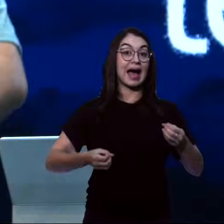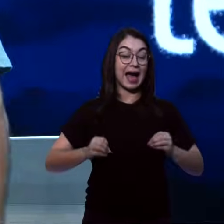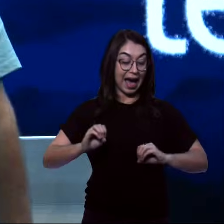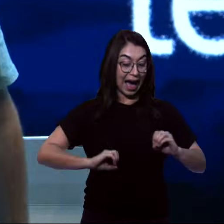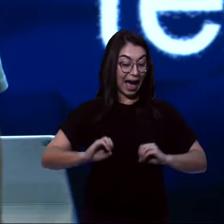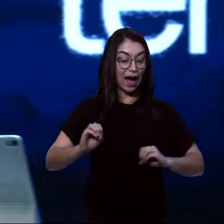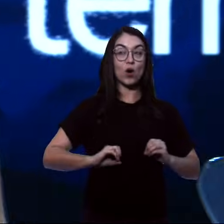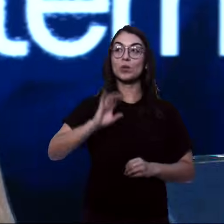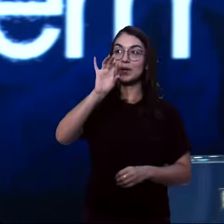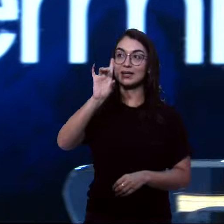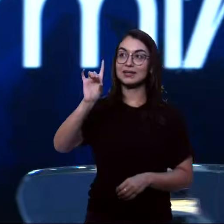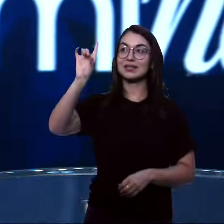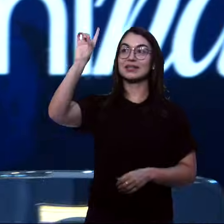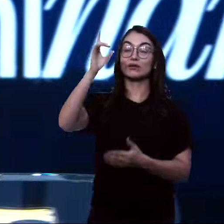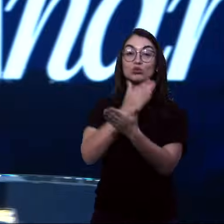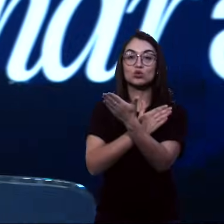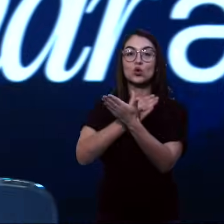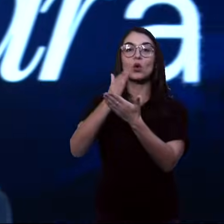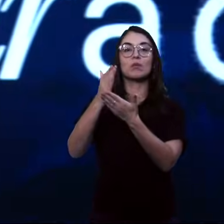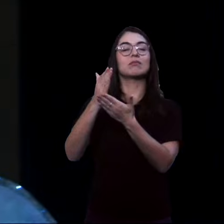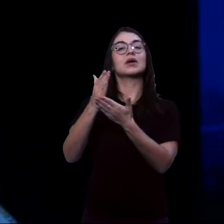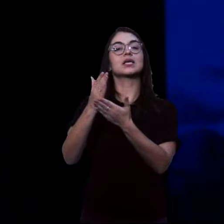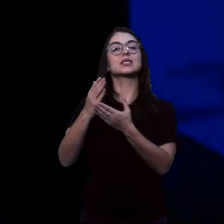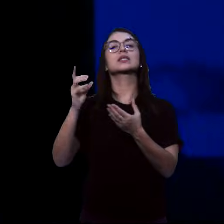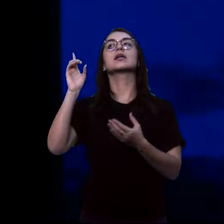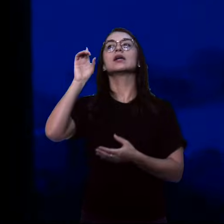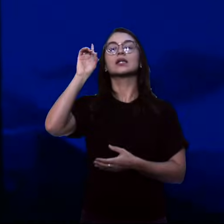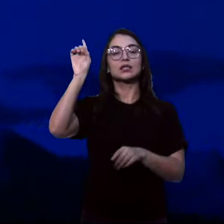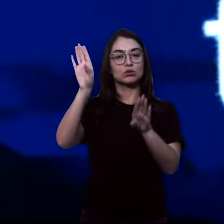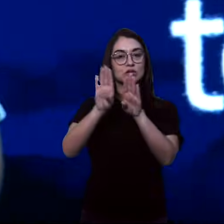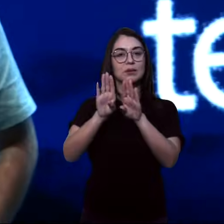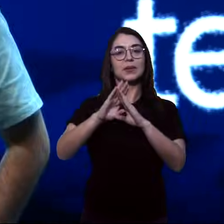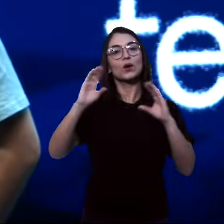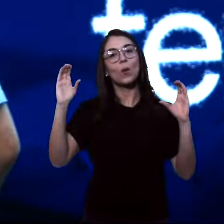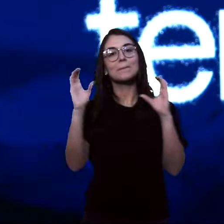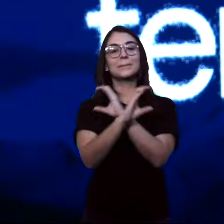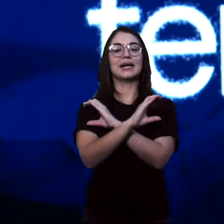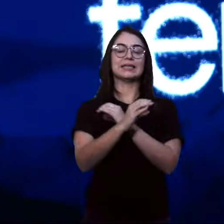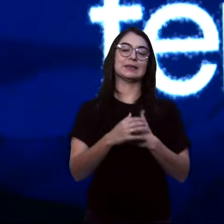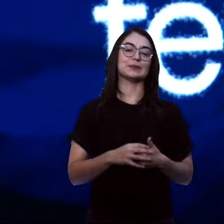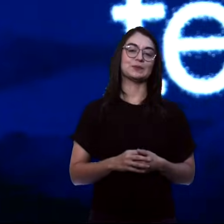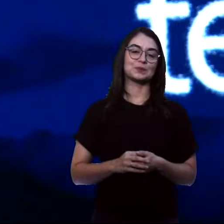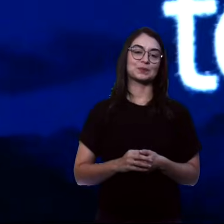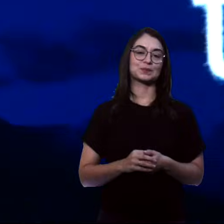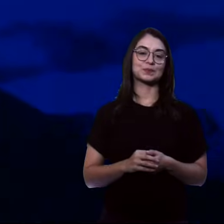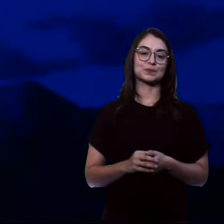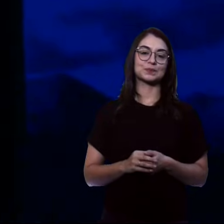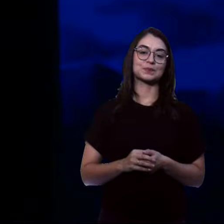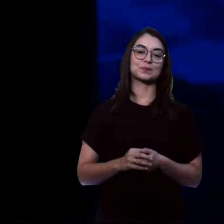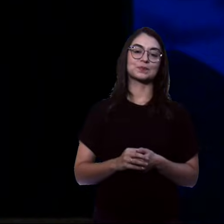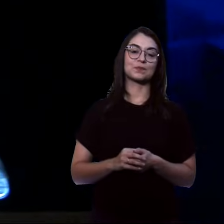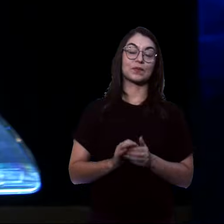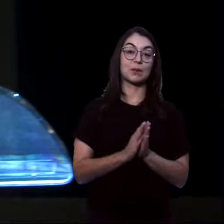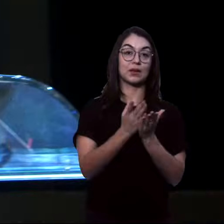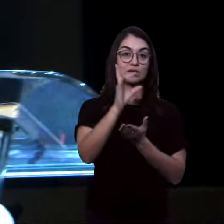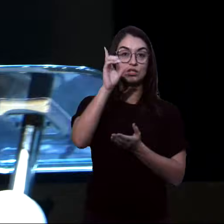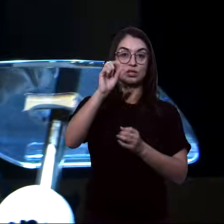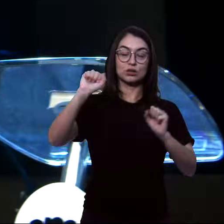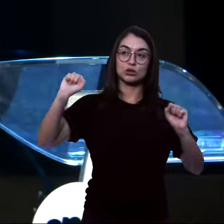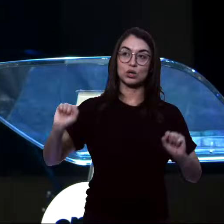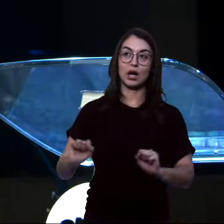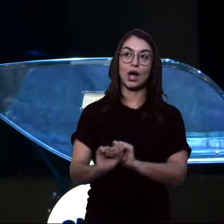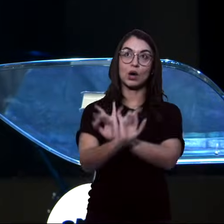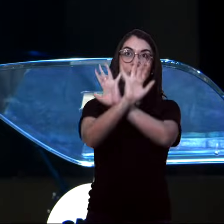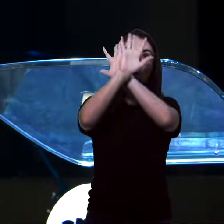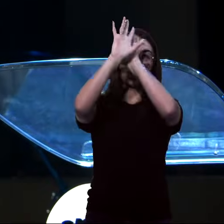Ele termina. E é interessante que a Bíblia fala que a glória do segundo